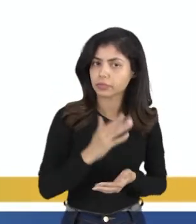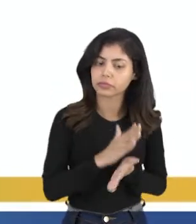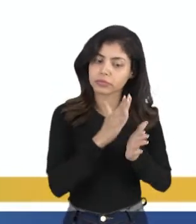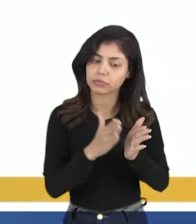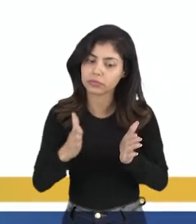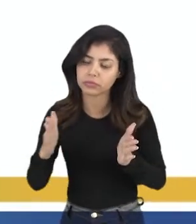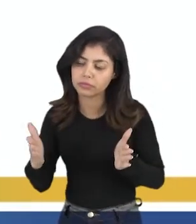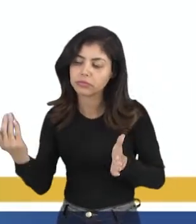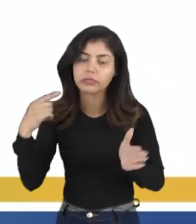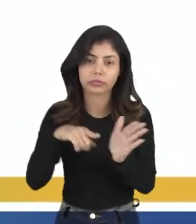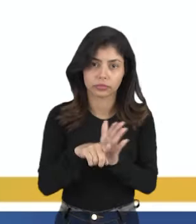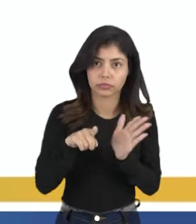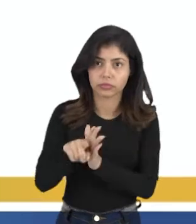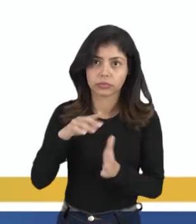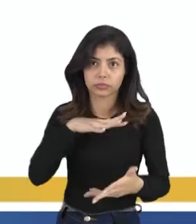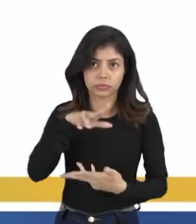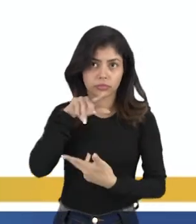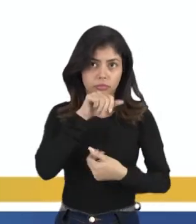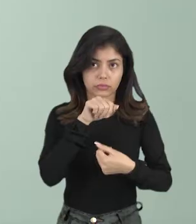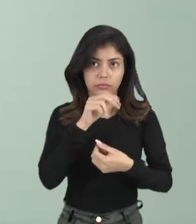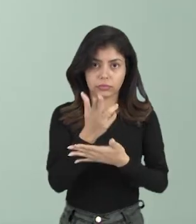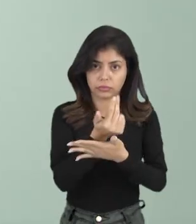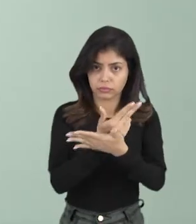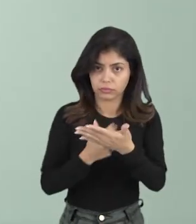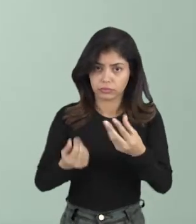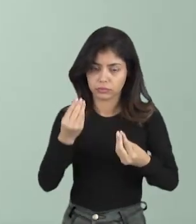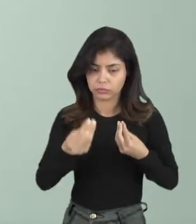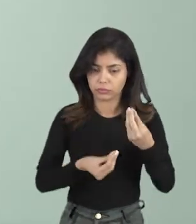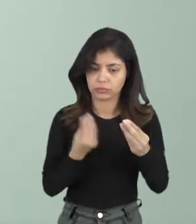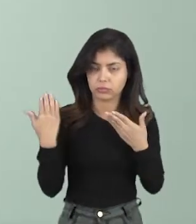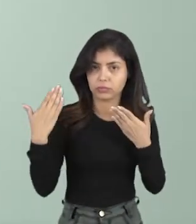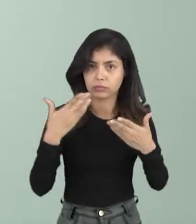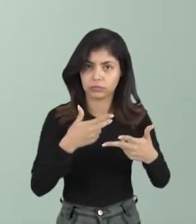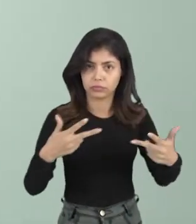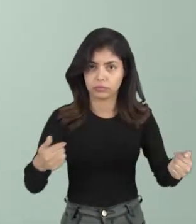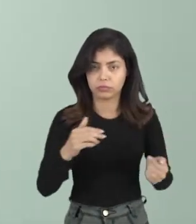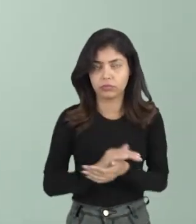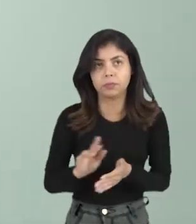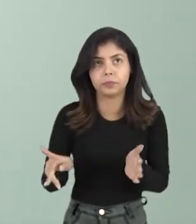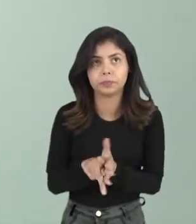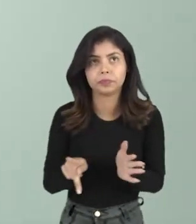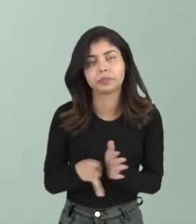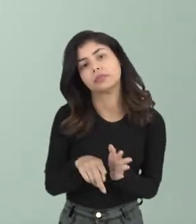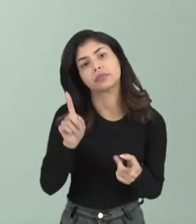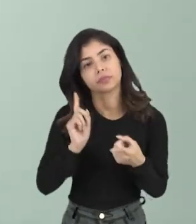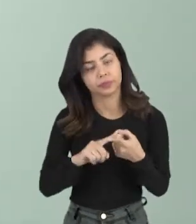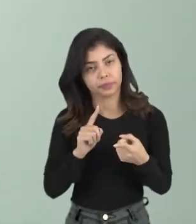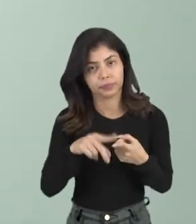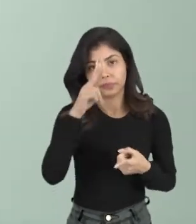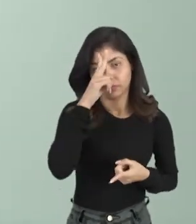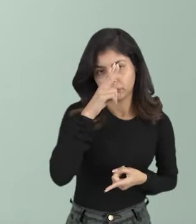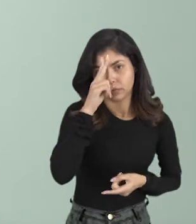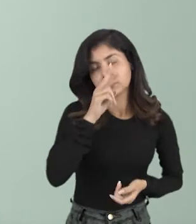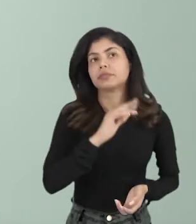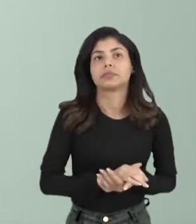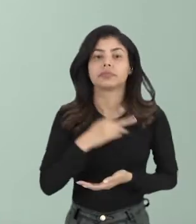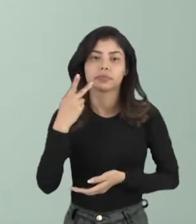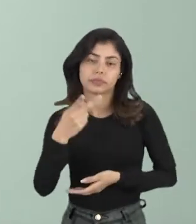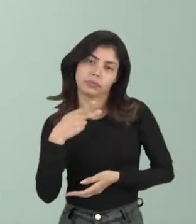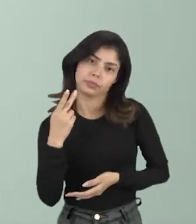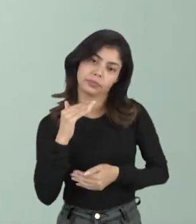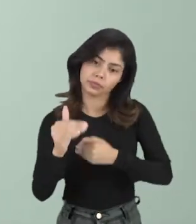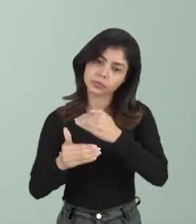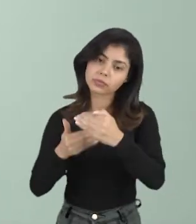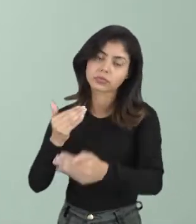fotografia começou a ser questionada no mundo como arte, como objeto artístico? Primeiro, lembrem-se que nós estamos falando